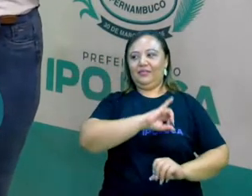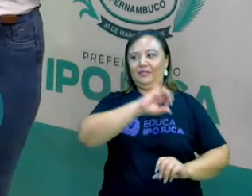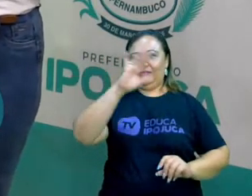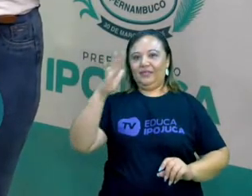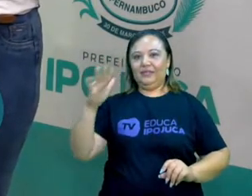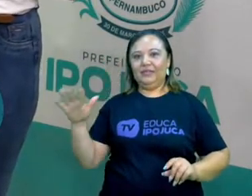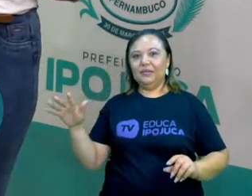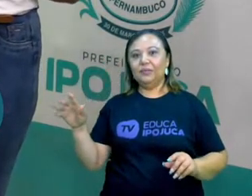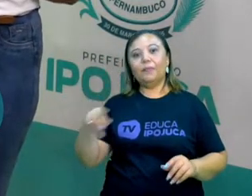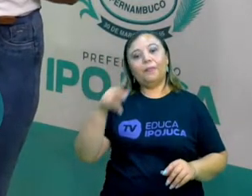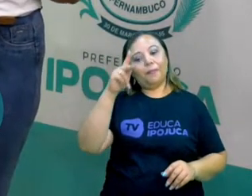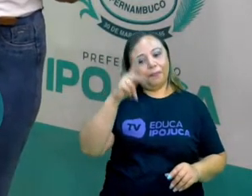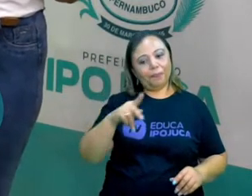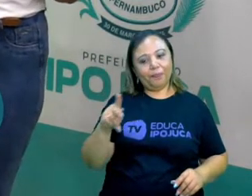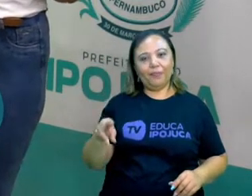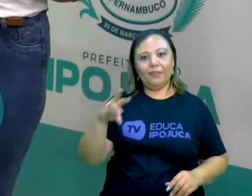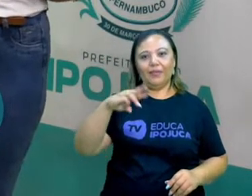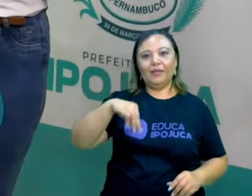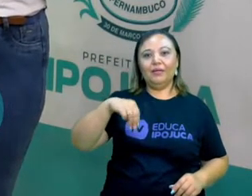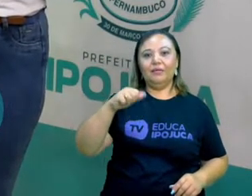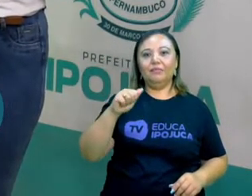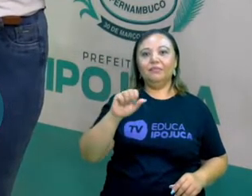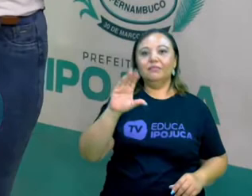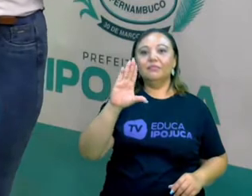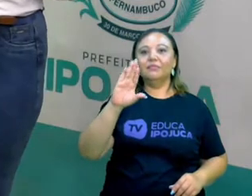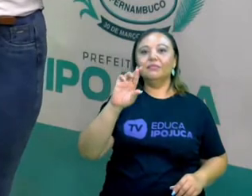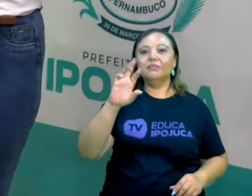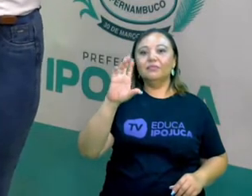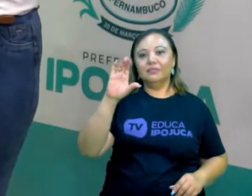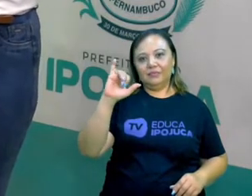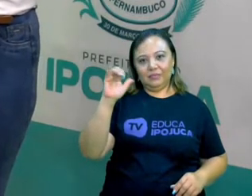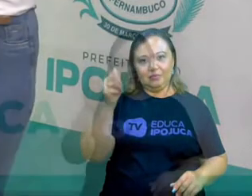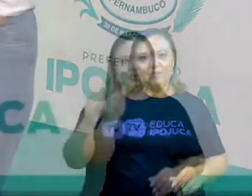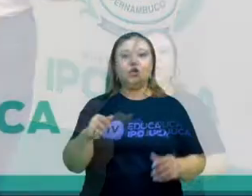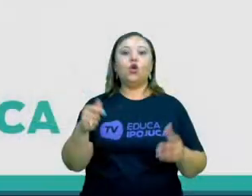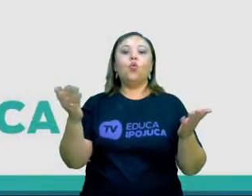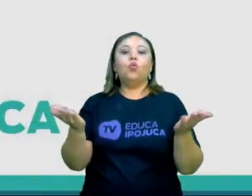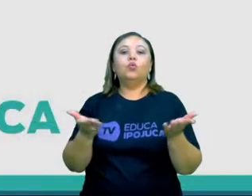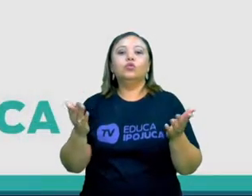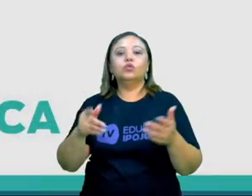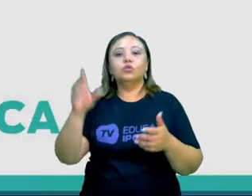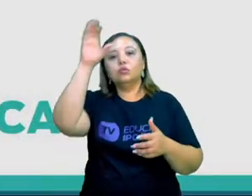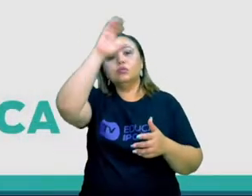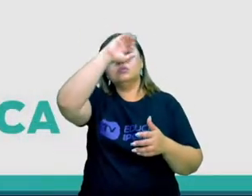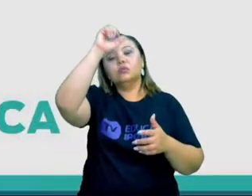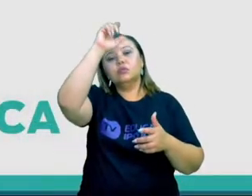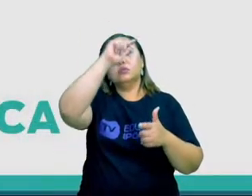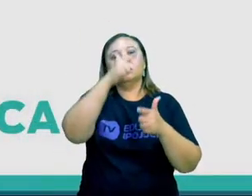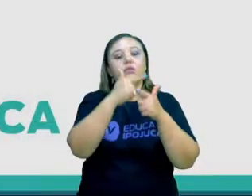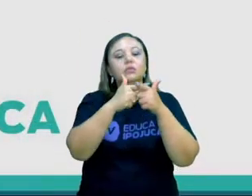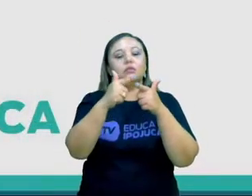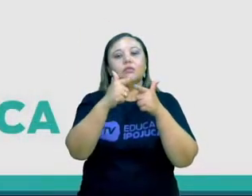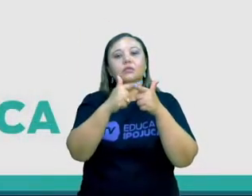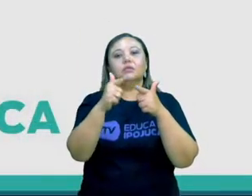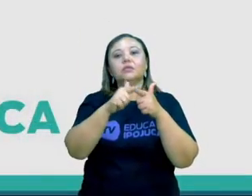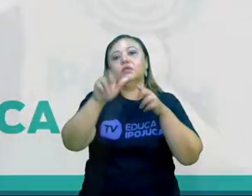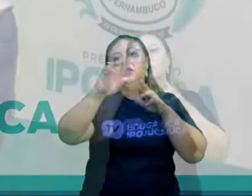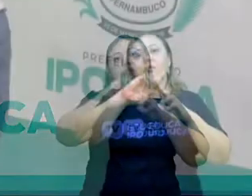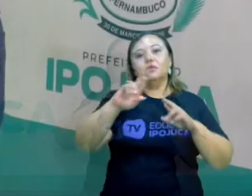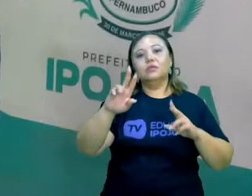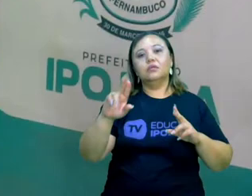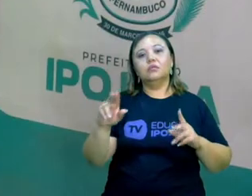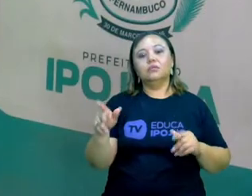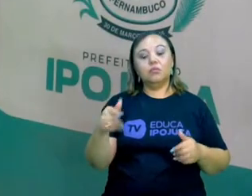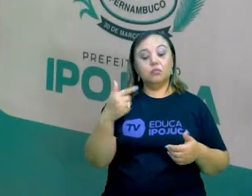Ipojuca. Sou a professora Márcia Firmino, do 5º ano, e vamos falar hoje sobre divisão, diferentes estratégias.